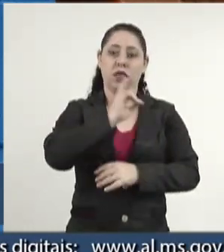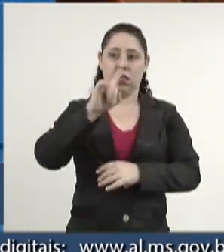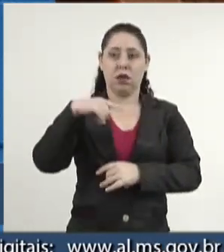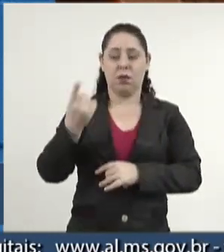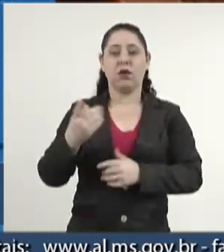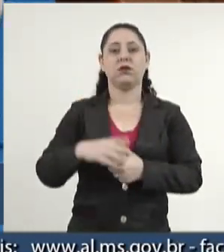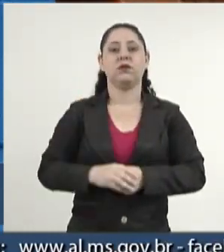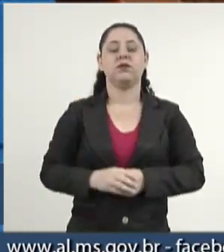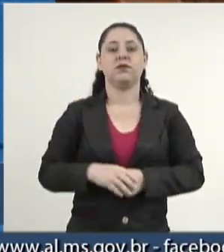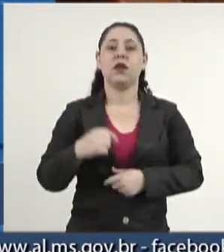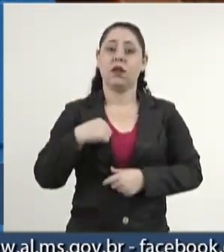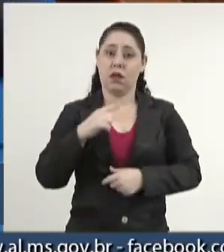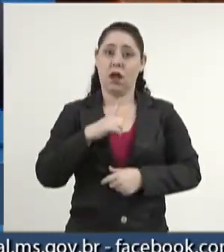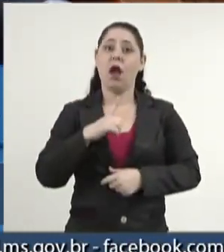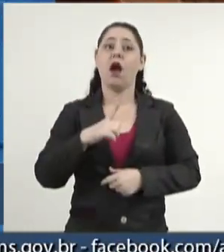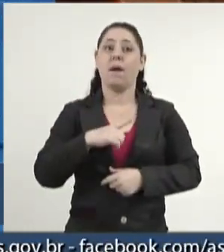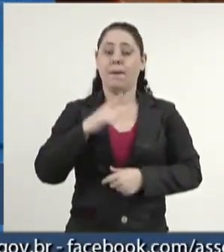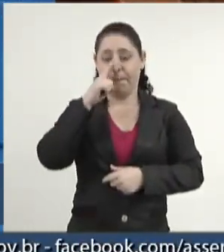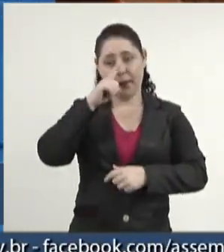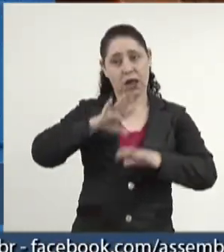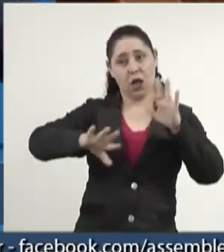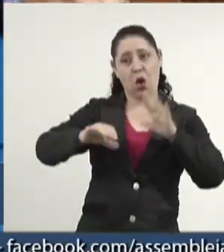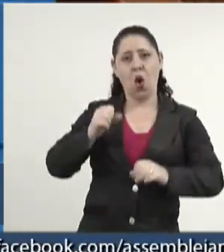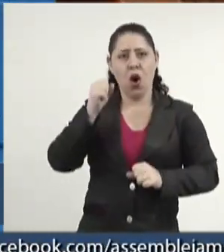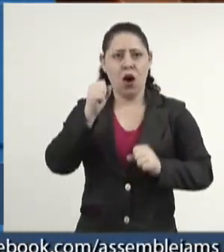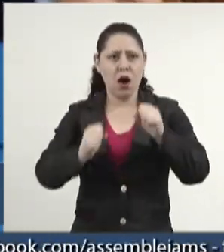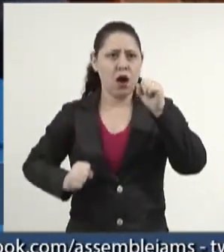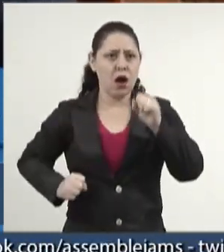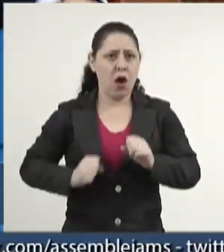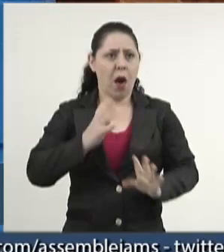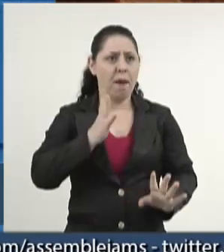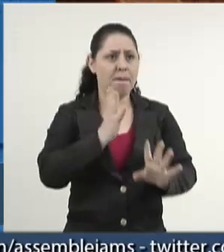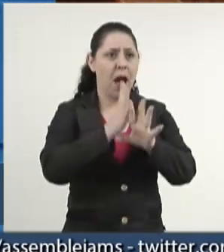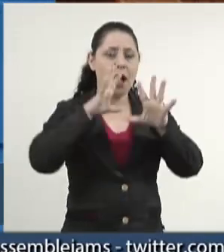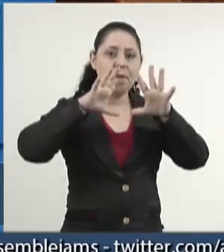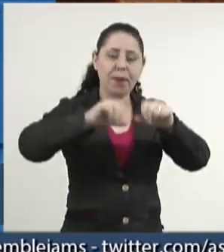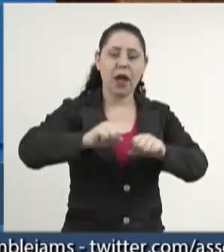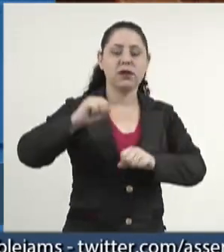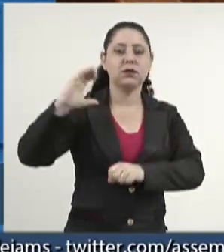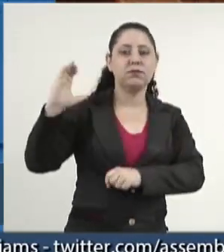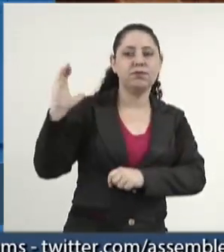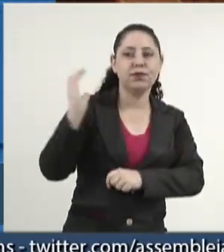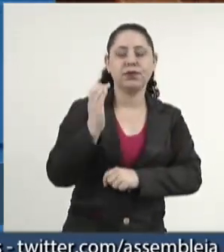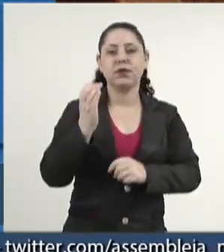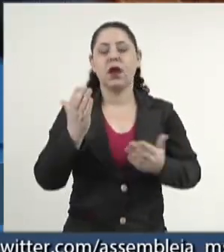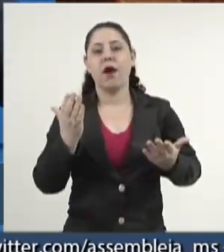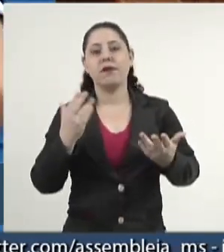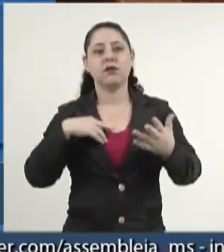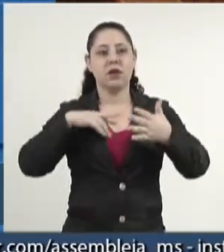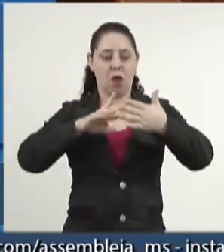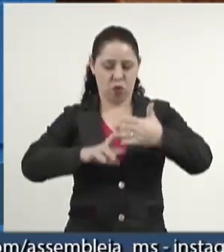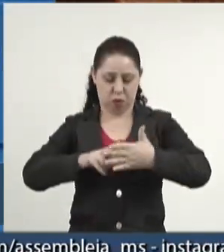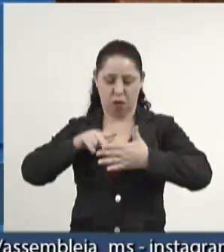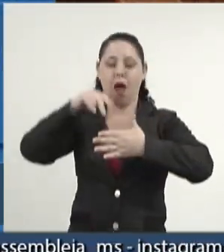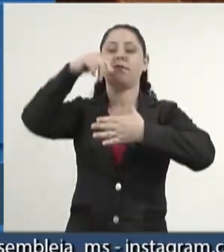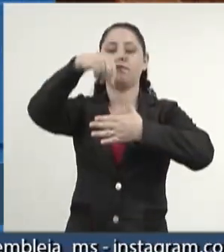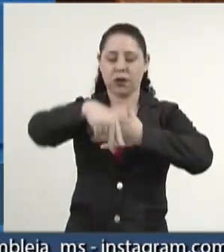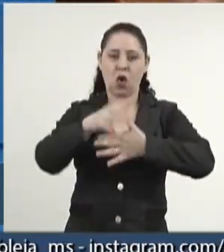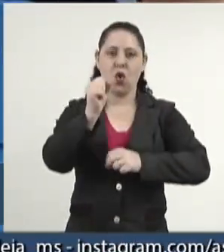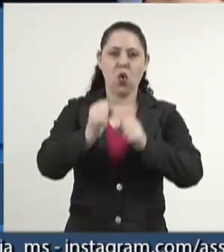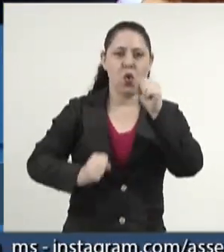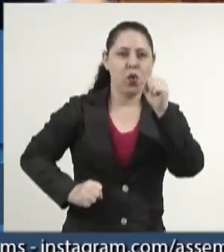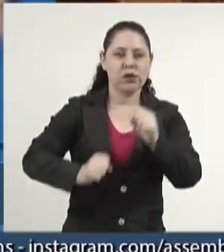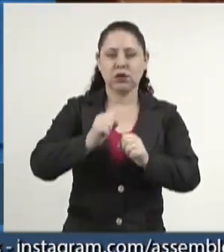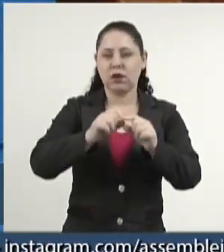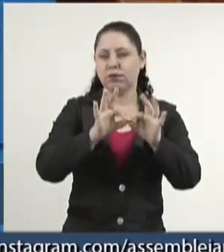vai passar por situações adversas, correndo atrás de bandido, vai ter que pular muro, vai ter que